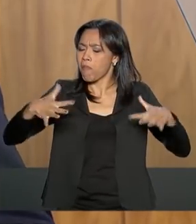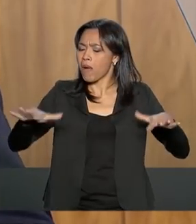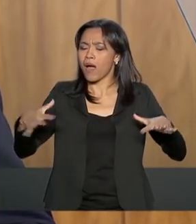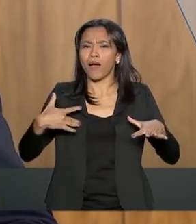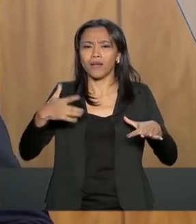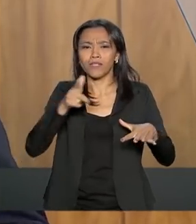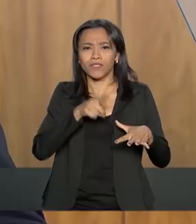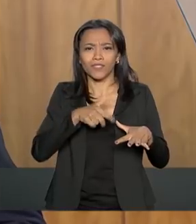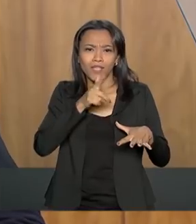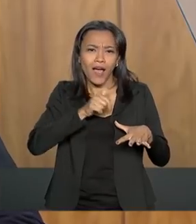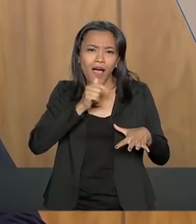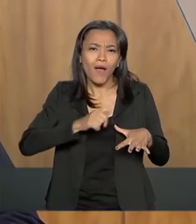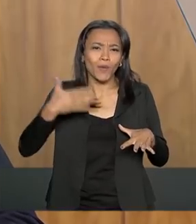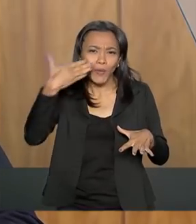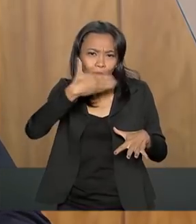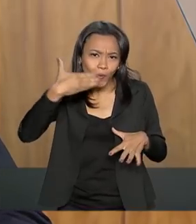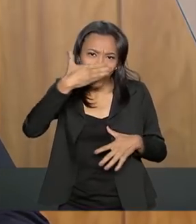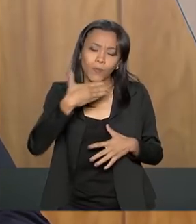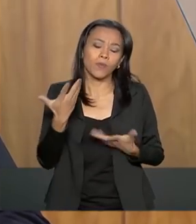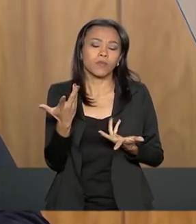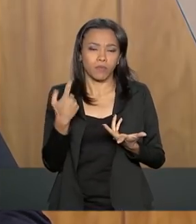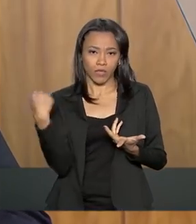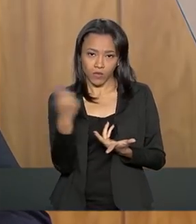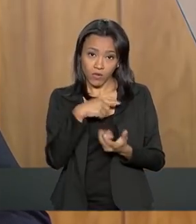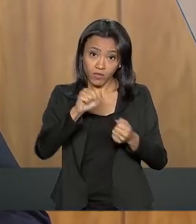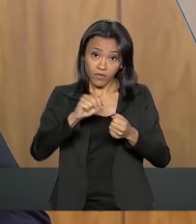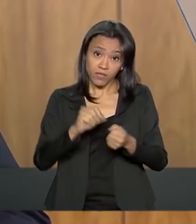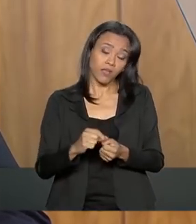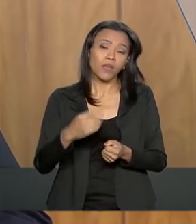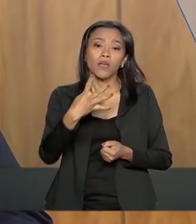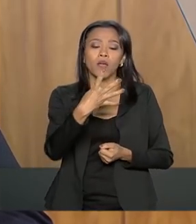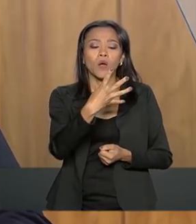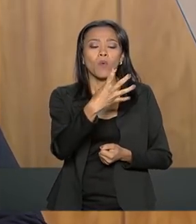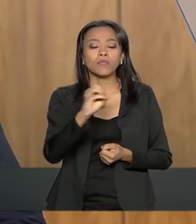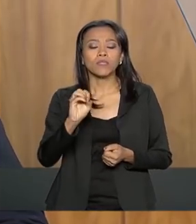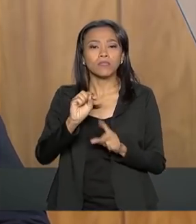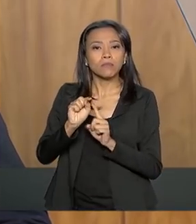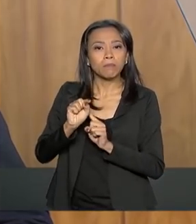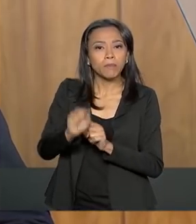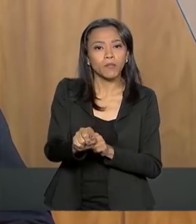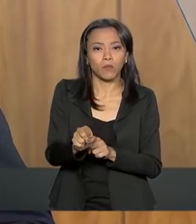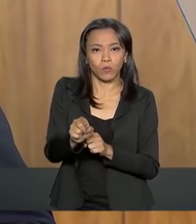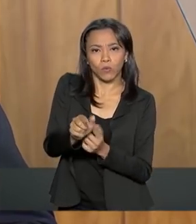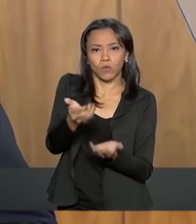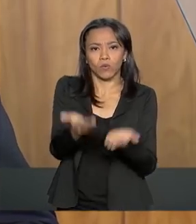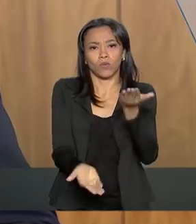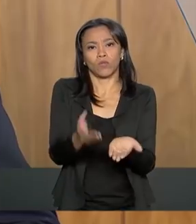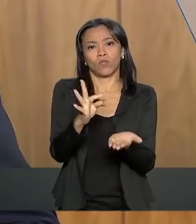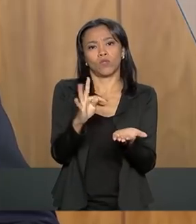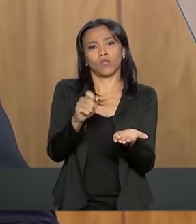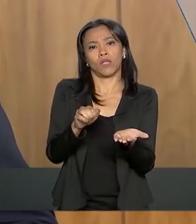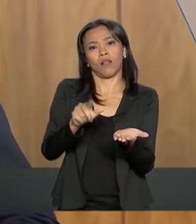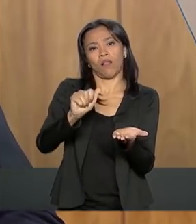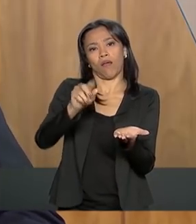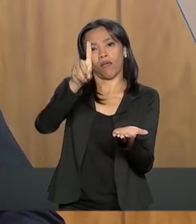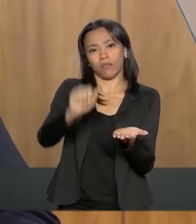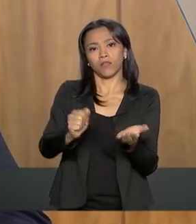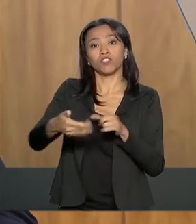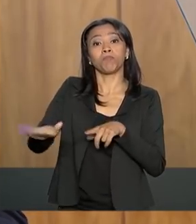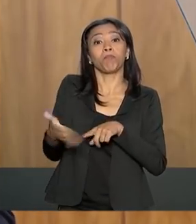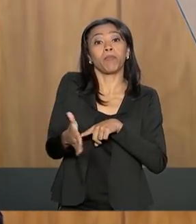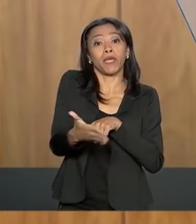lá da usina Itaipu para produzirmos até 400 mil toneladas de peixe por